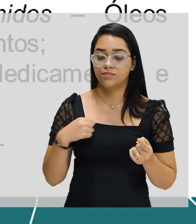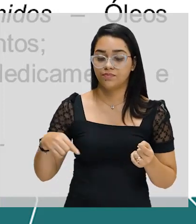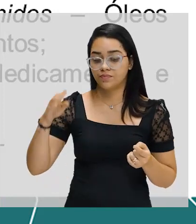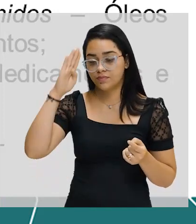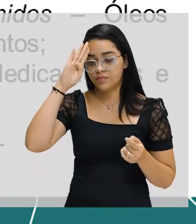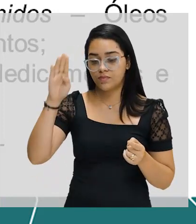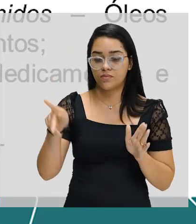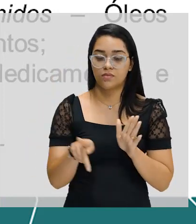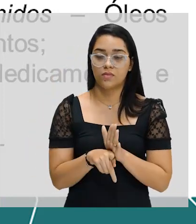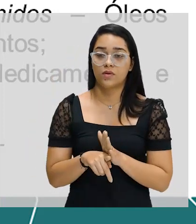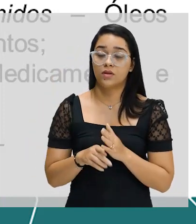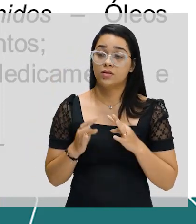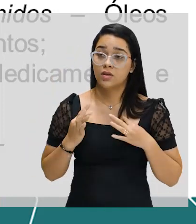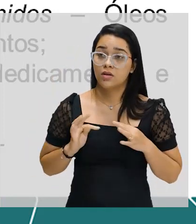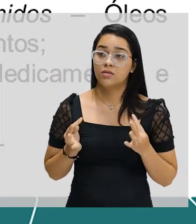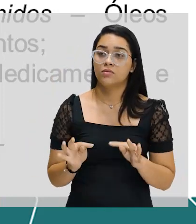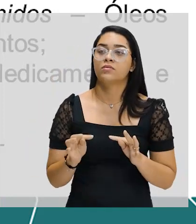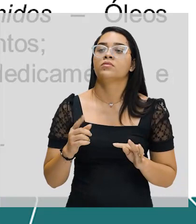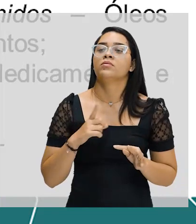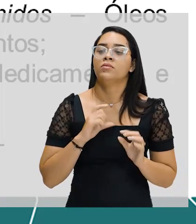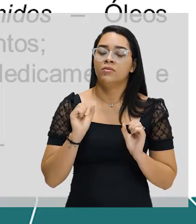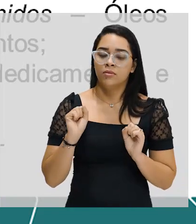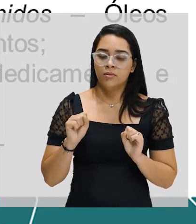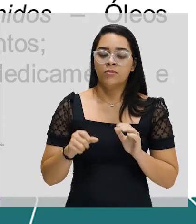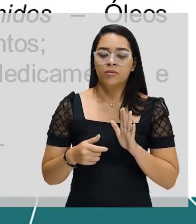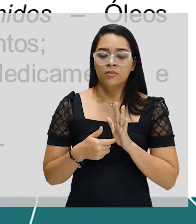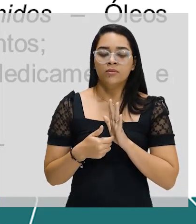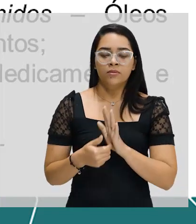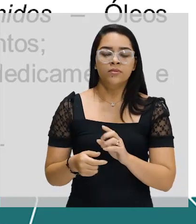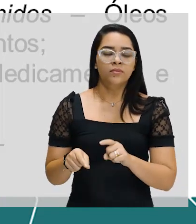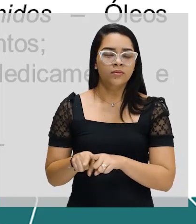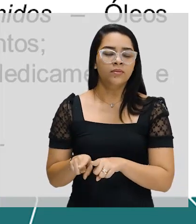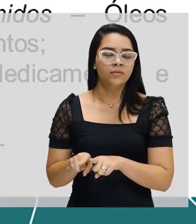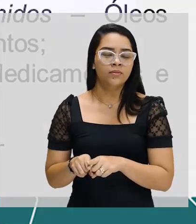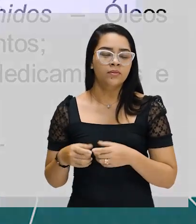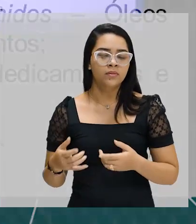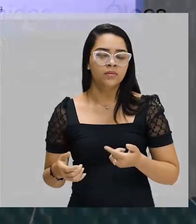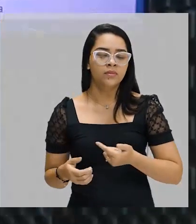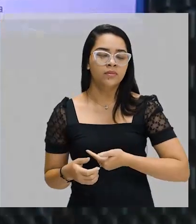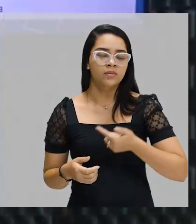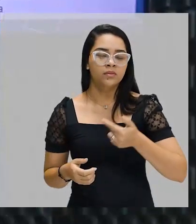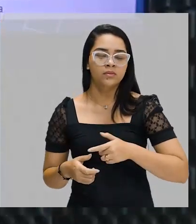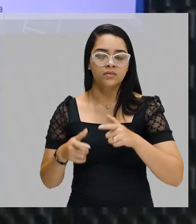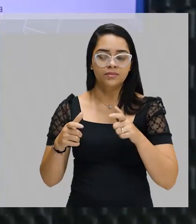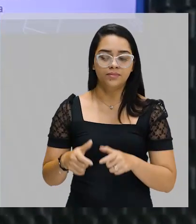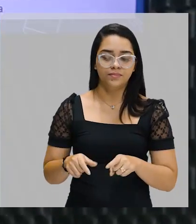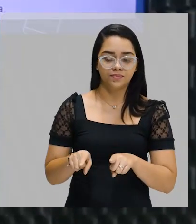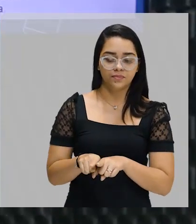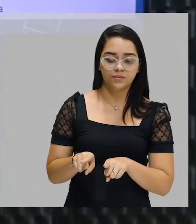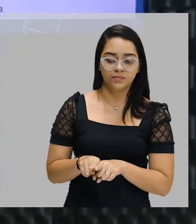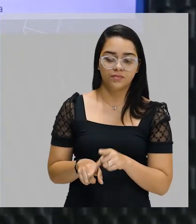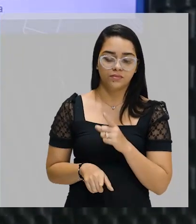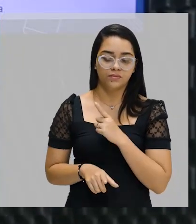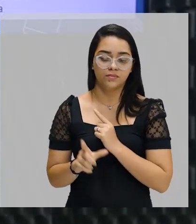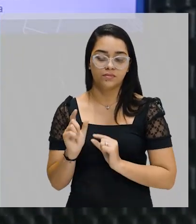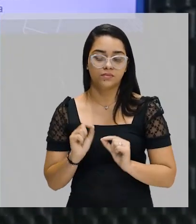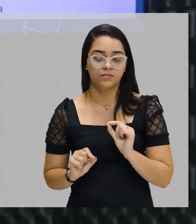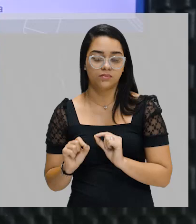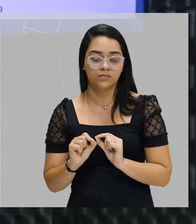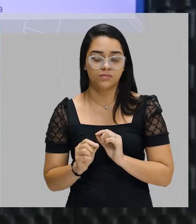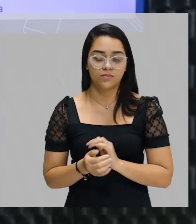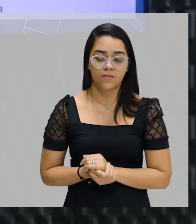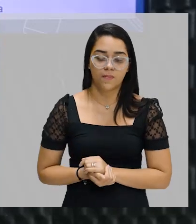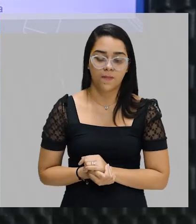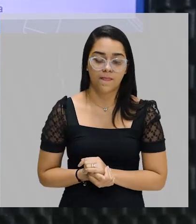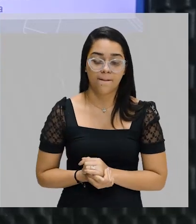Principalmente componentes eletrônicos. A China hoje ela tem um grande destaque nesse aspecto, tá certo? E em segundo lugar, os Estados Unidos da América, tá certo? Onde o